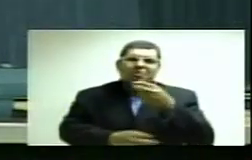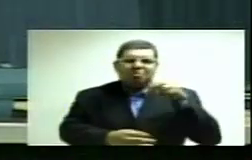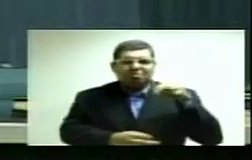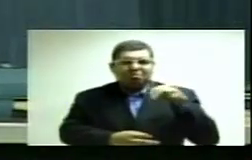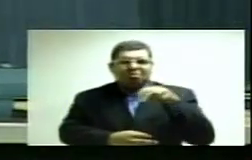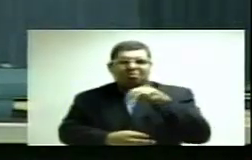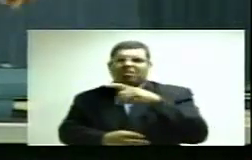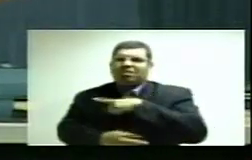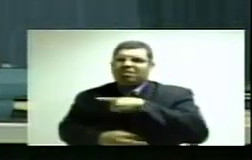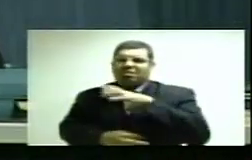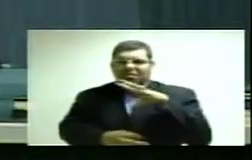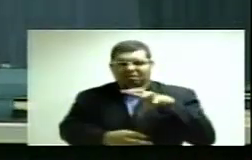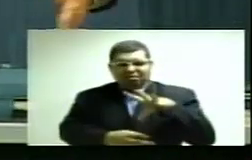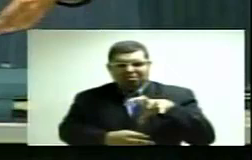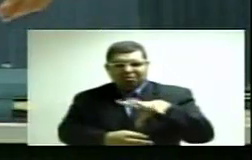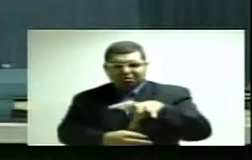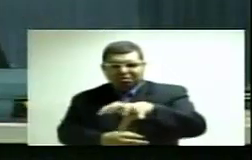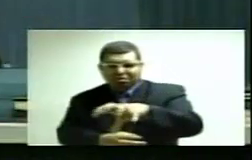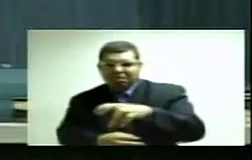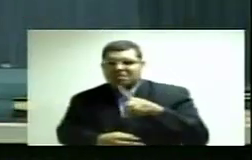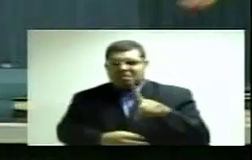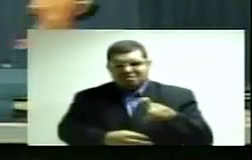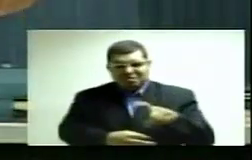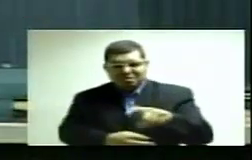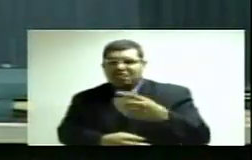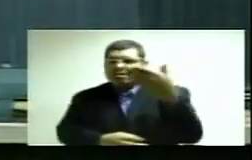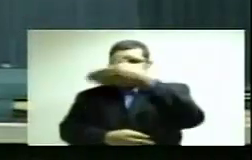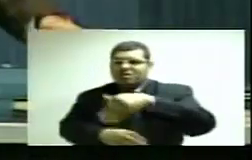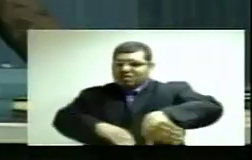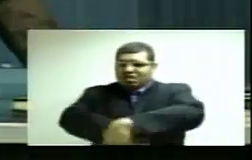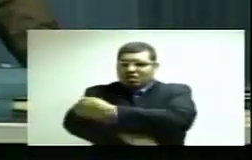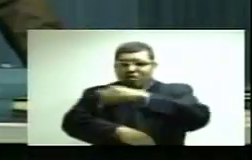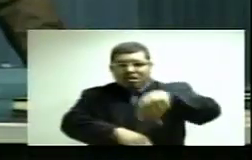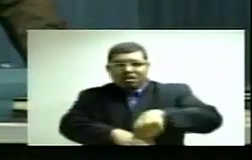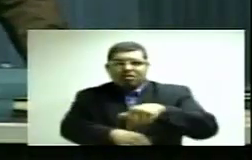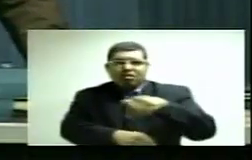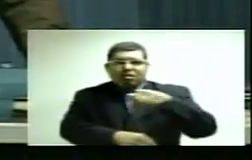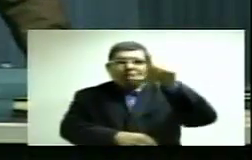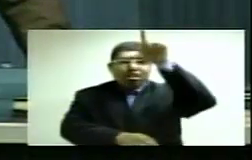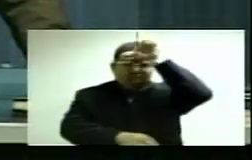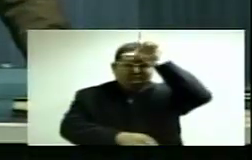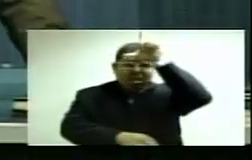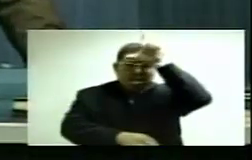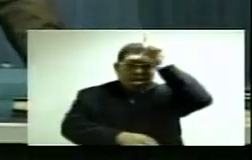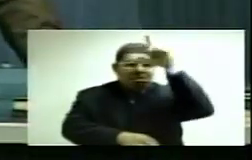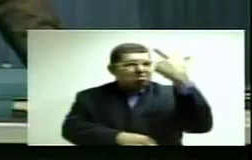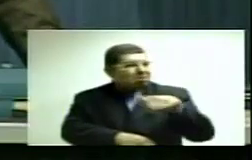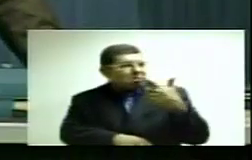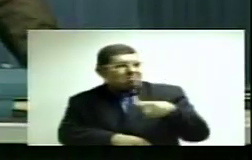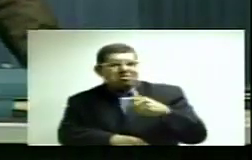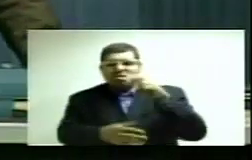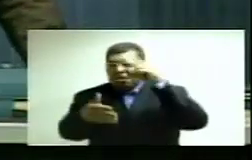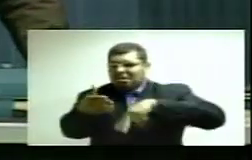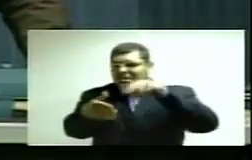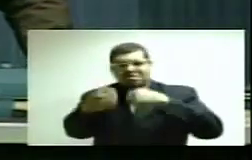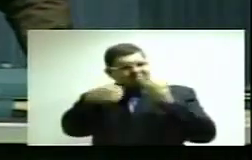anda, que tem aracnídeos, escorpião no meio da rua aqui, é um idiota, que não merece nem que a gente